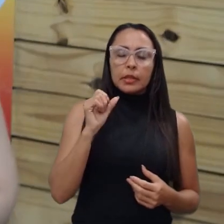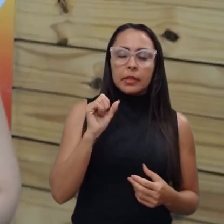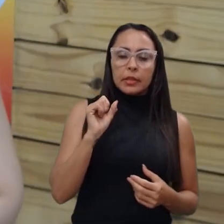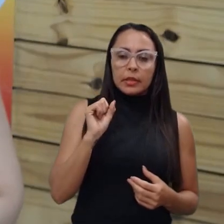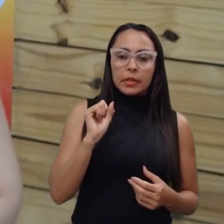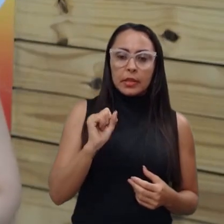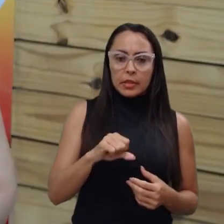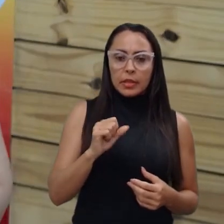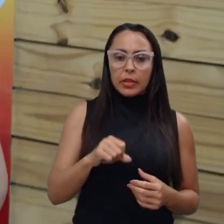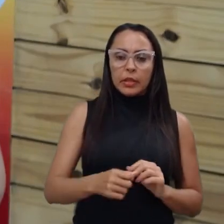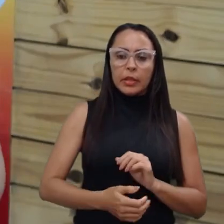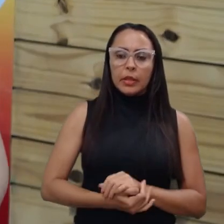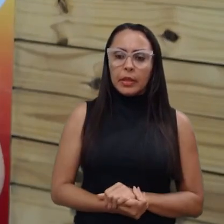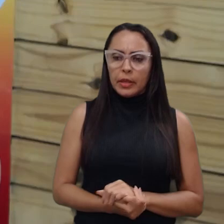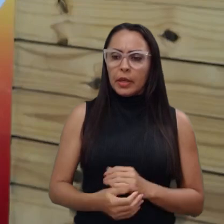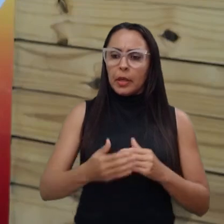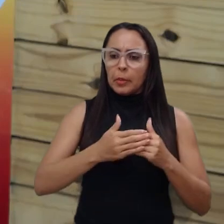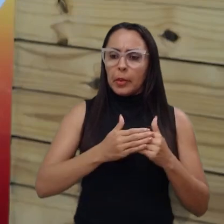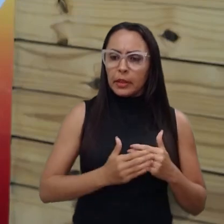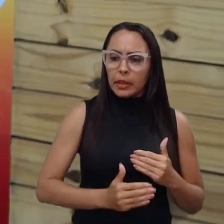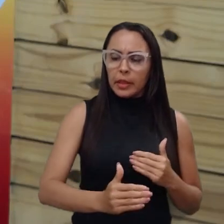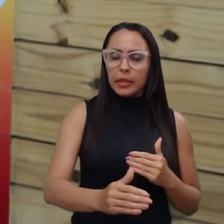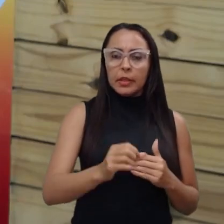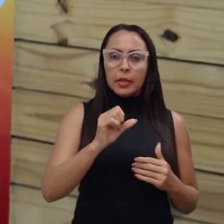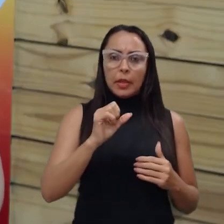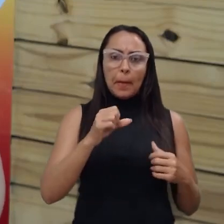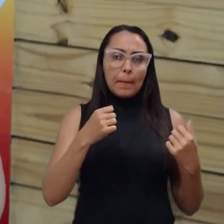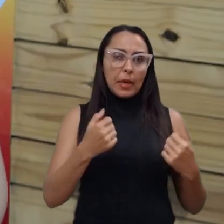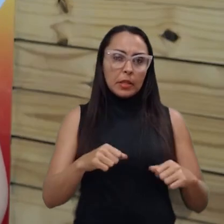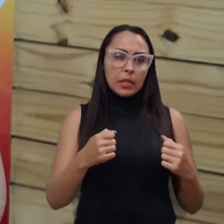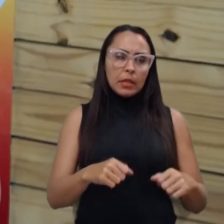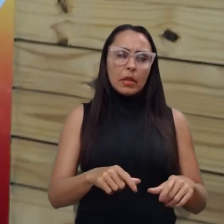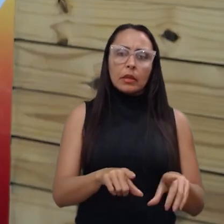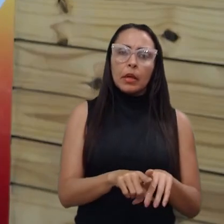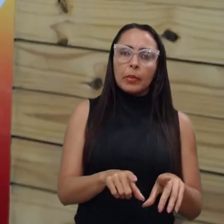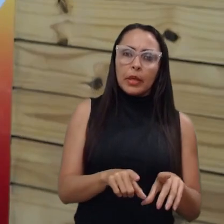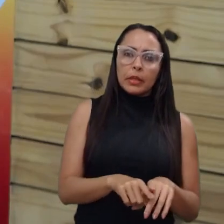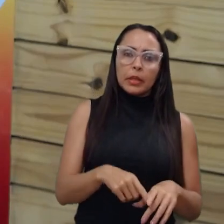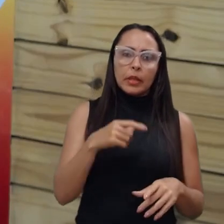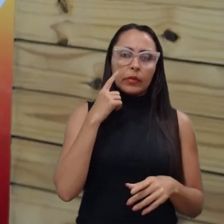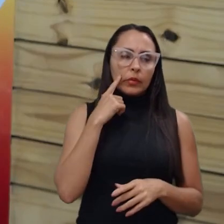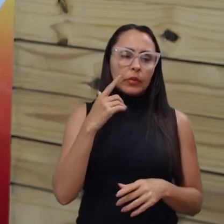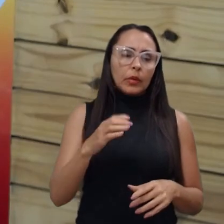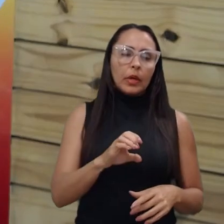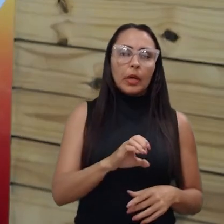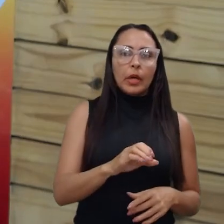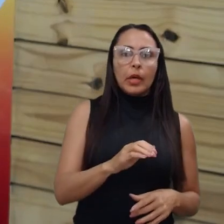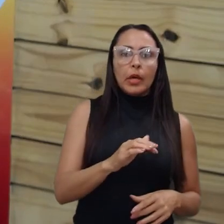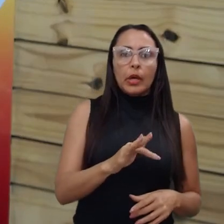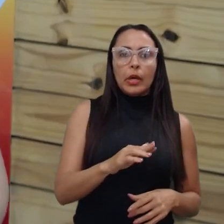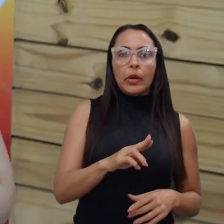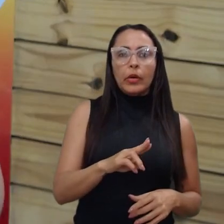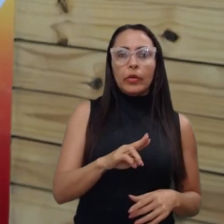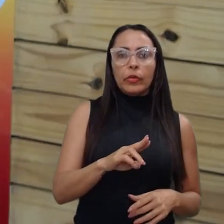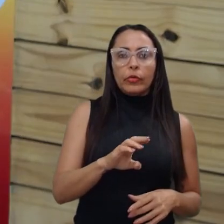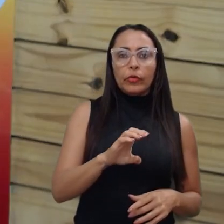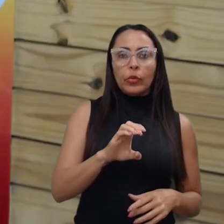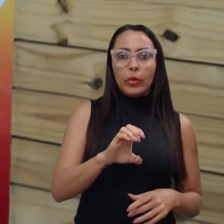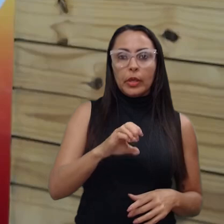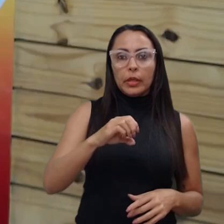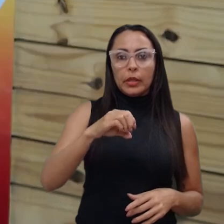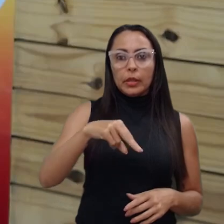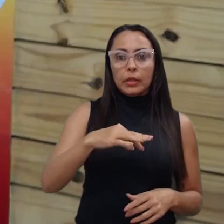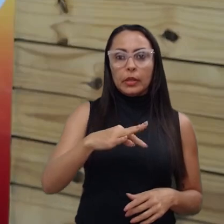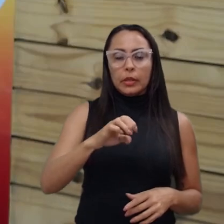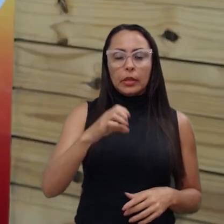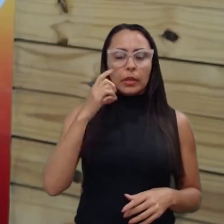da produção. E a partir daí também precisa ser considerado um efluente. O seu potencial